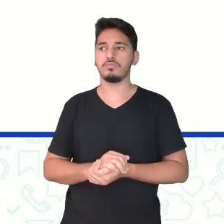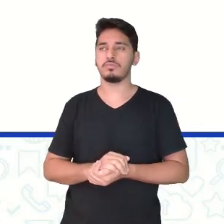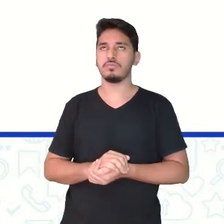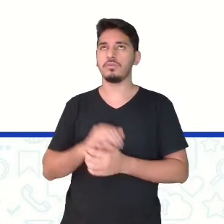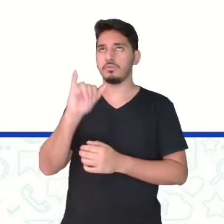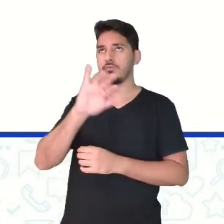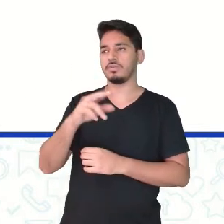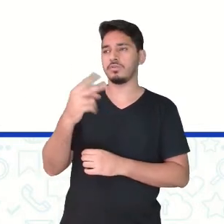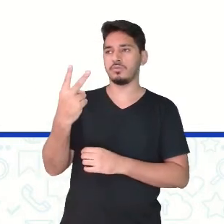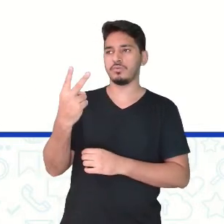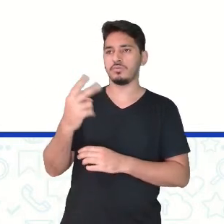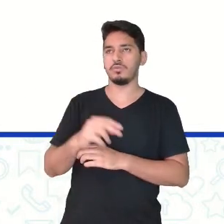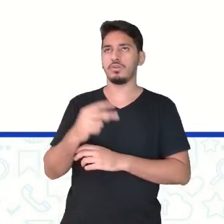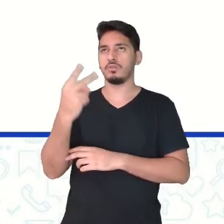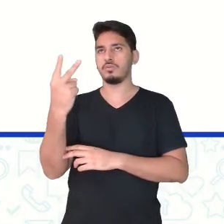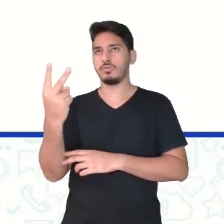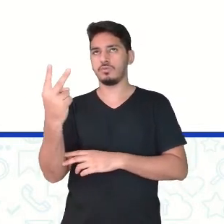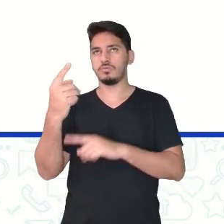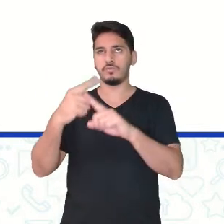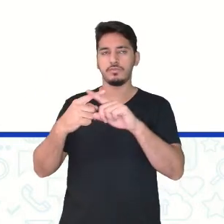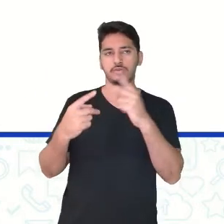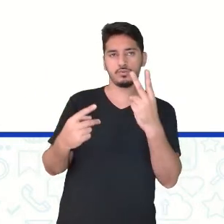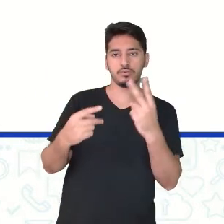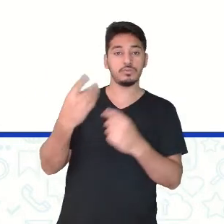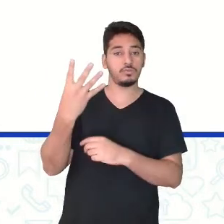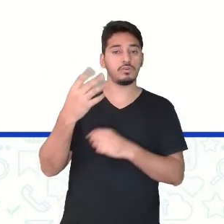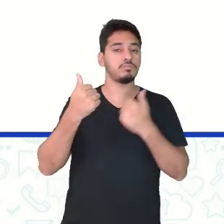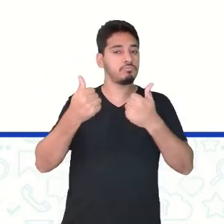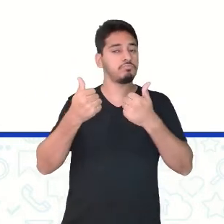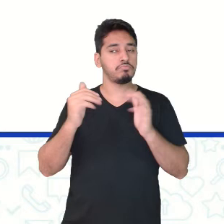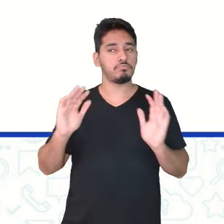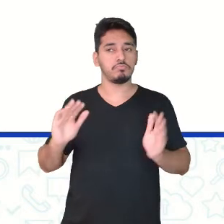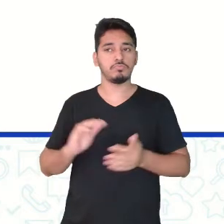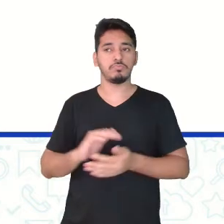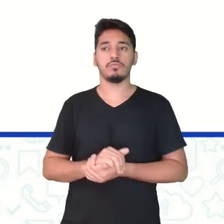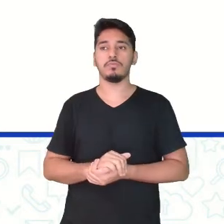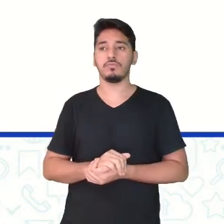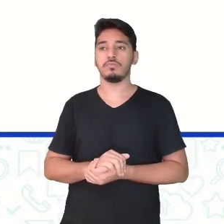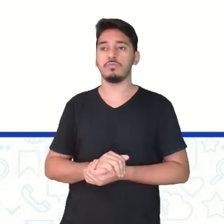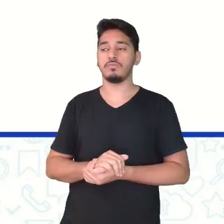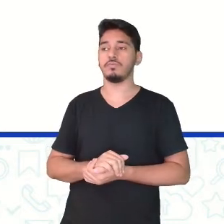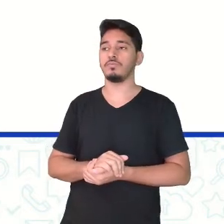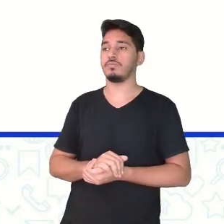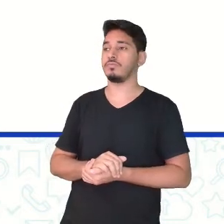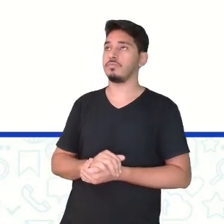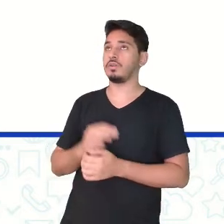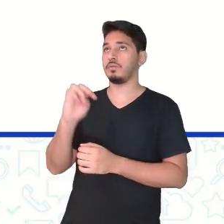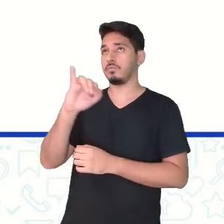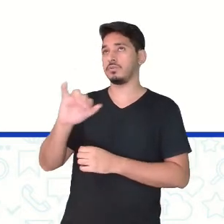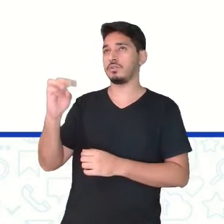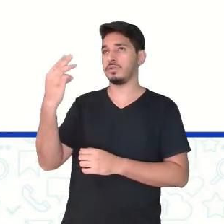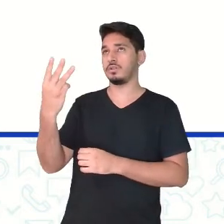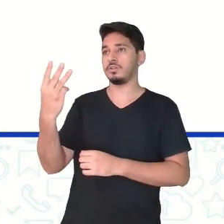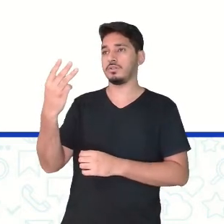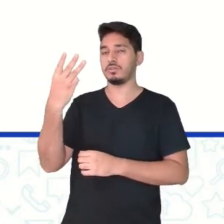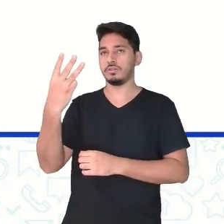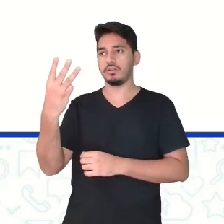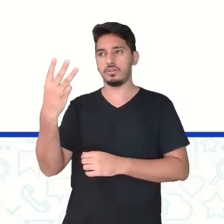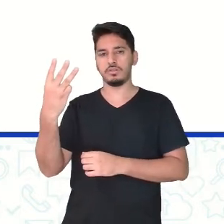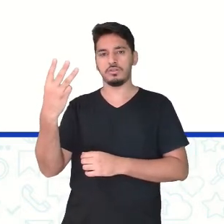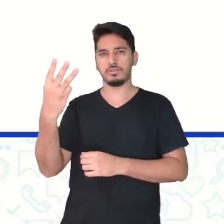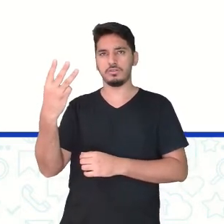a figura 2 vezes ela mesma. 2 vezes 2. Deu 4 pontinhos. Bateu. Ó, a segunda tem 4. A figura 3 tem